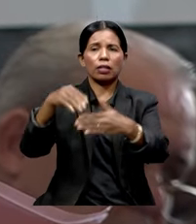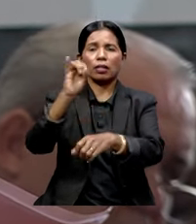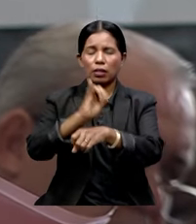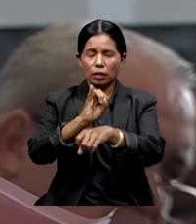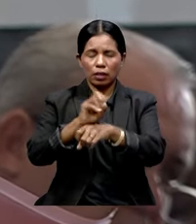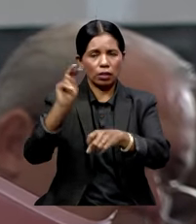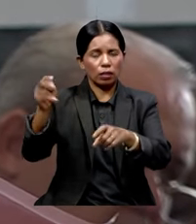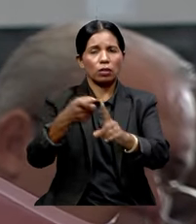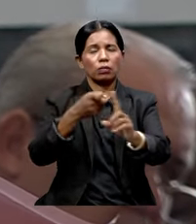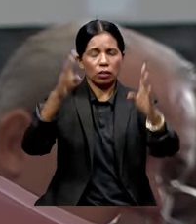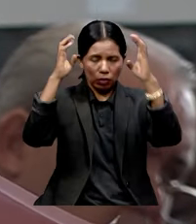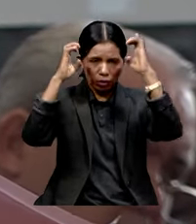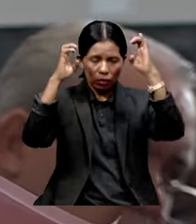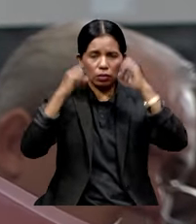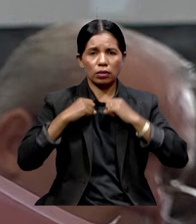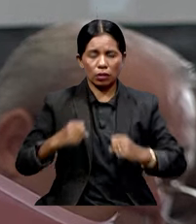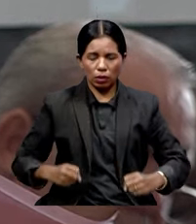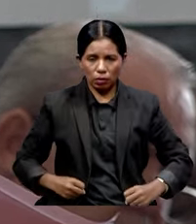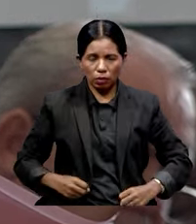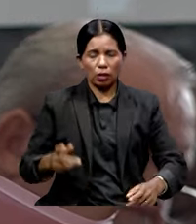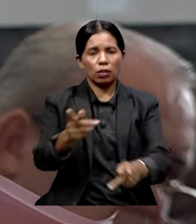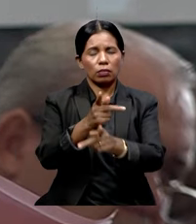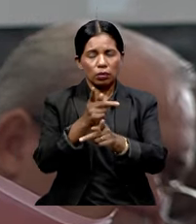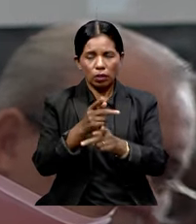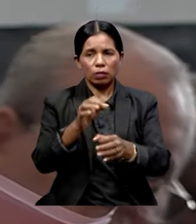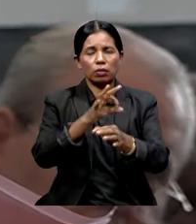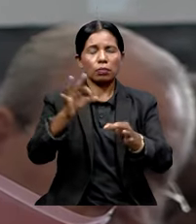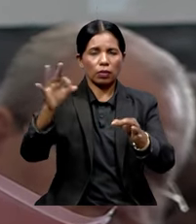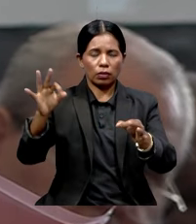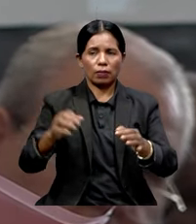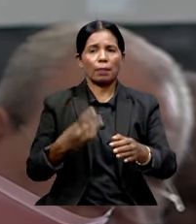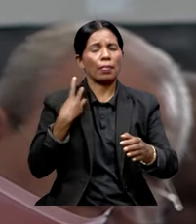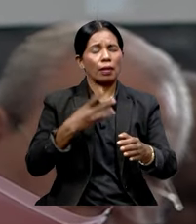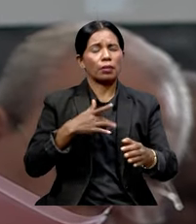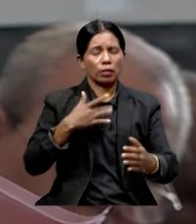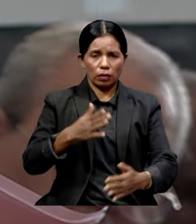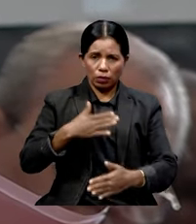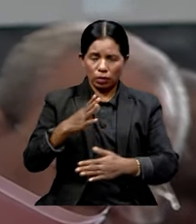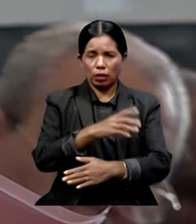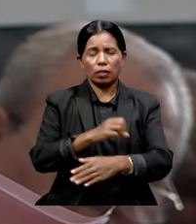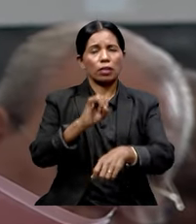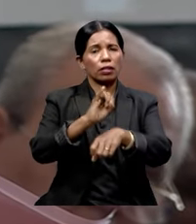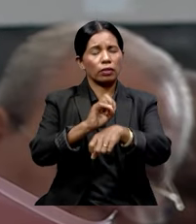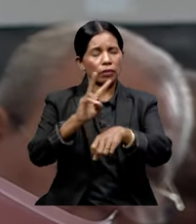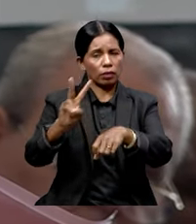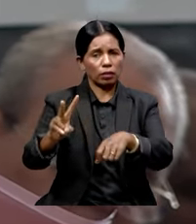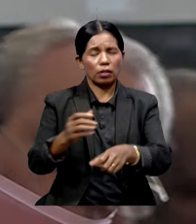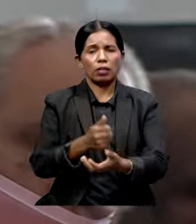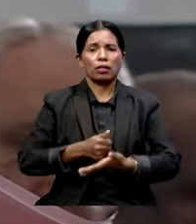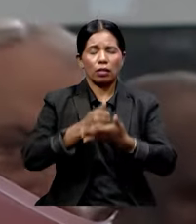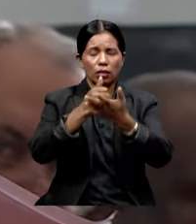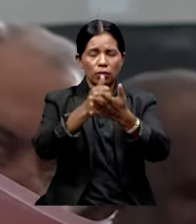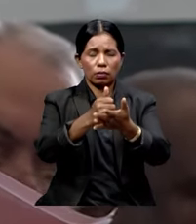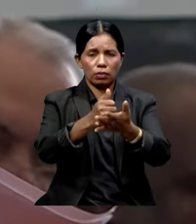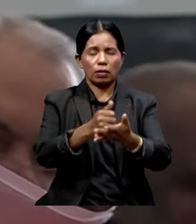li husi educação, saúde, no cuidado espiritual. A minha aprecia Vaticano nebe continua a defender questão